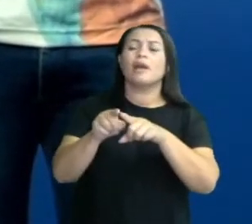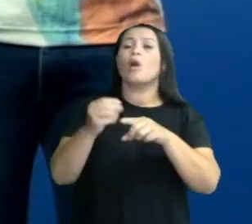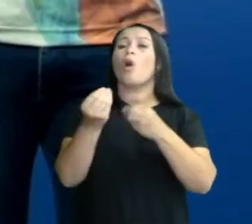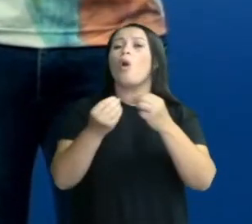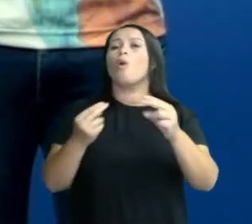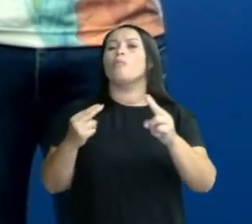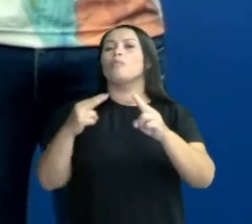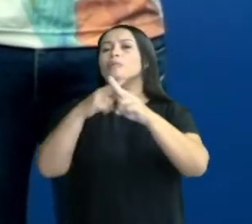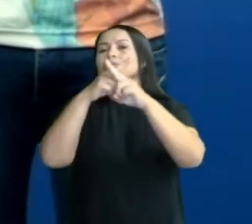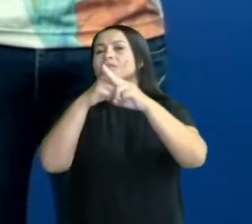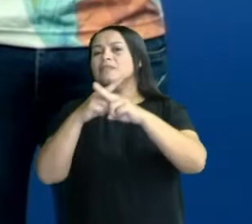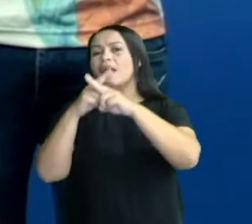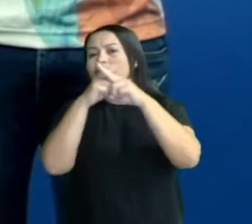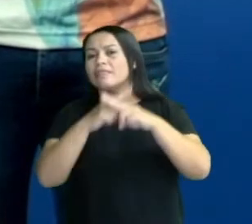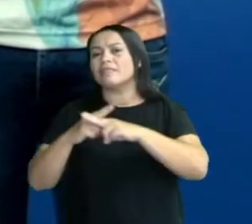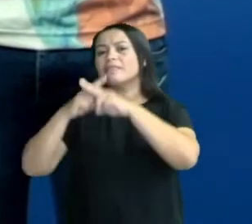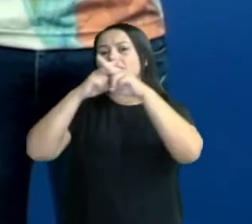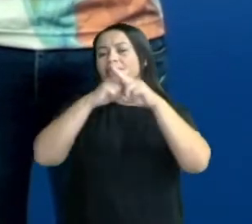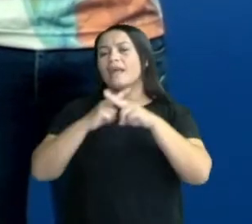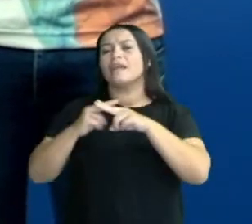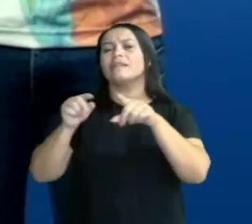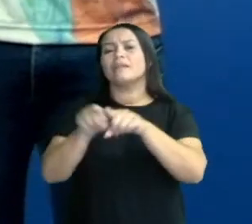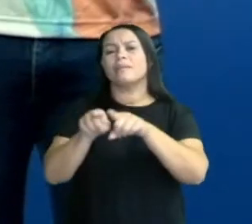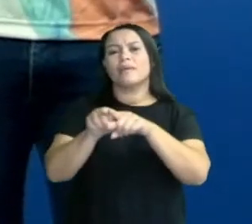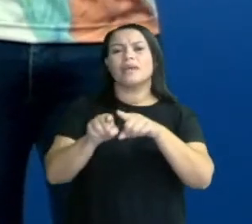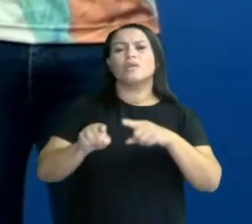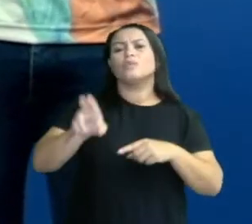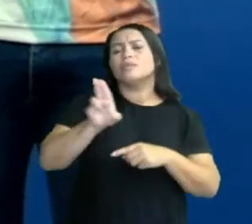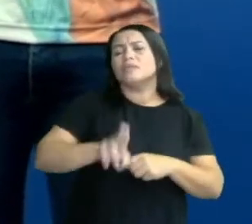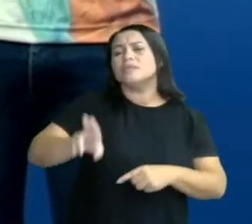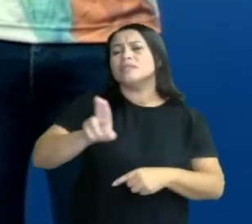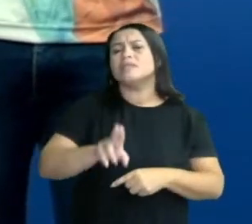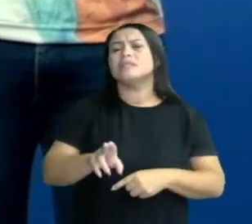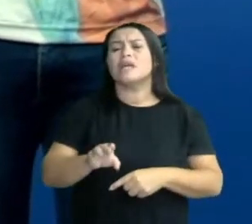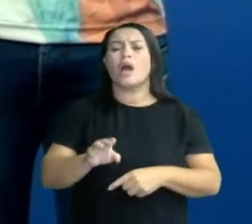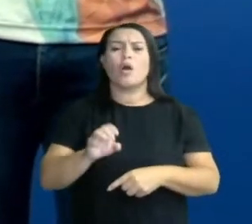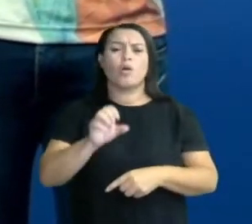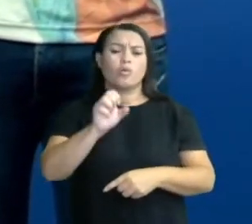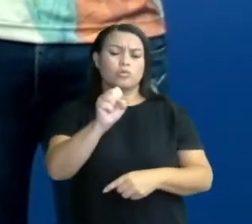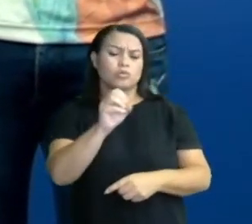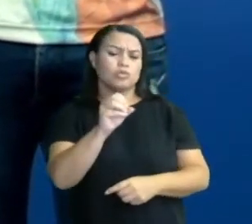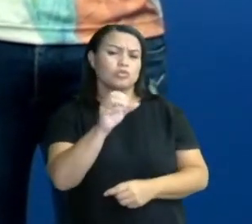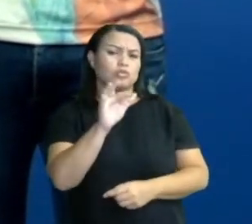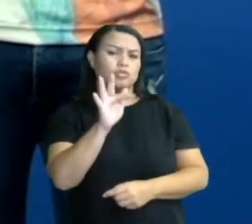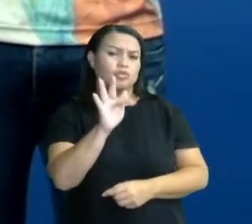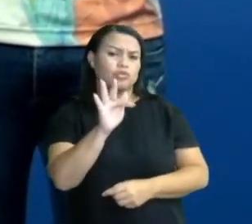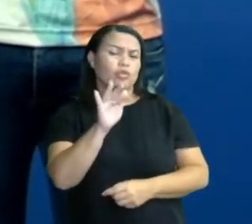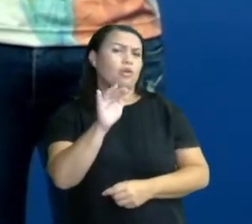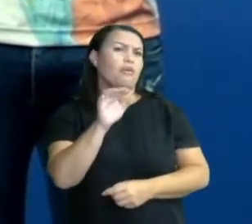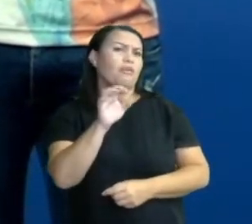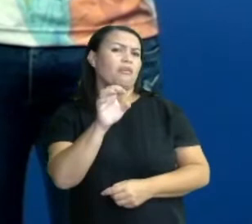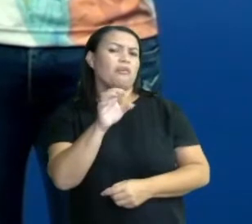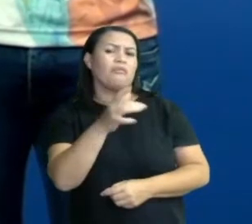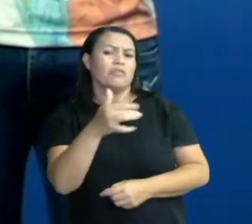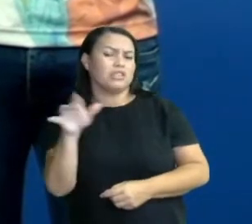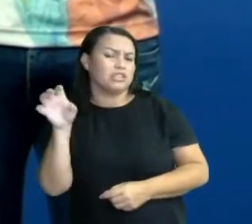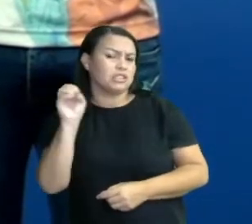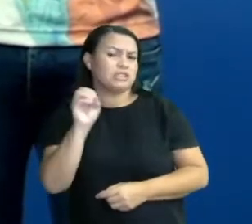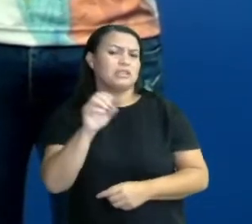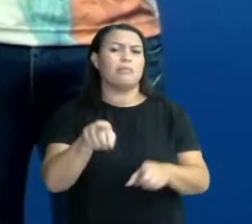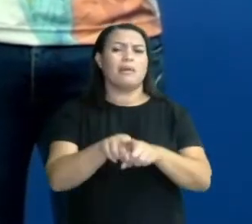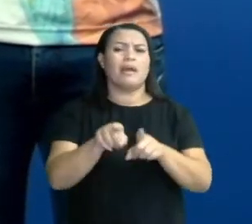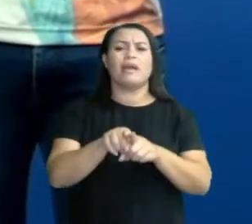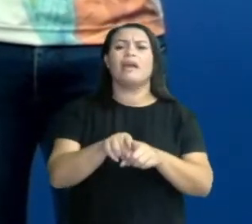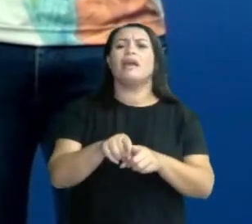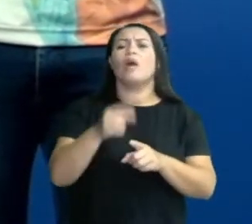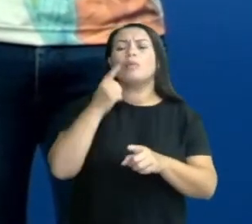satélites e poder utilizar através de softwares como ArcGIS, QGIS, existem vários softwares que estão disponíveis